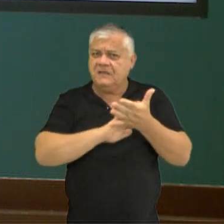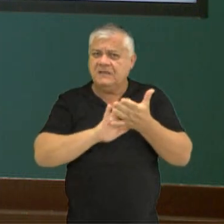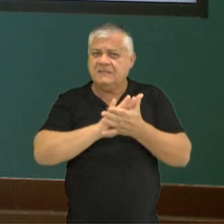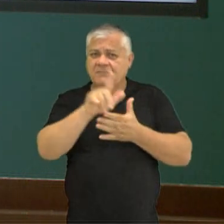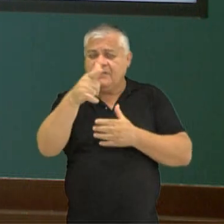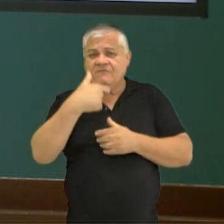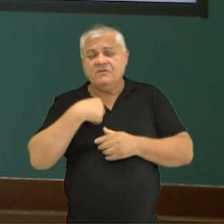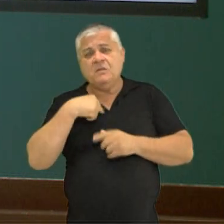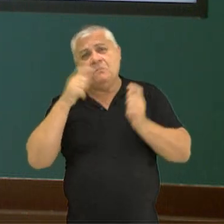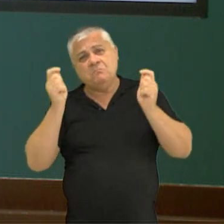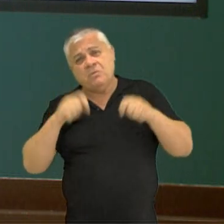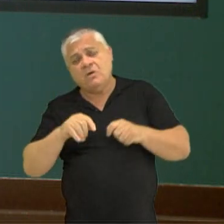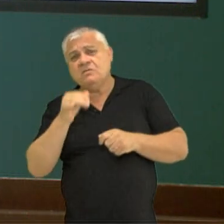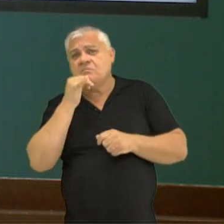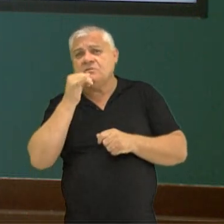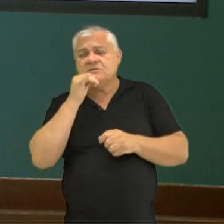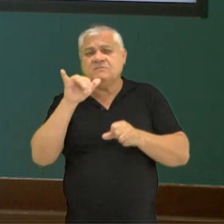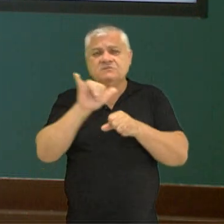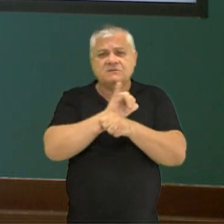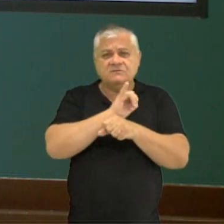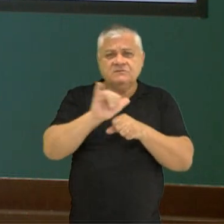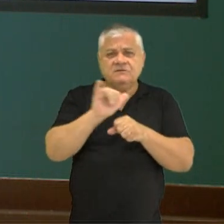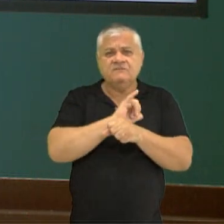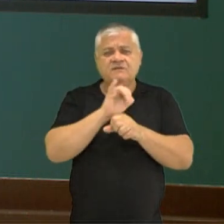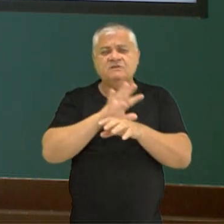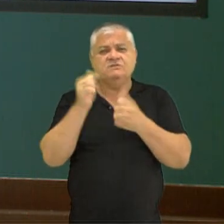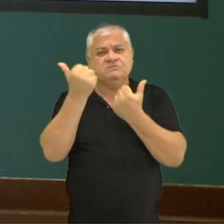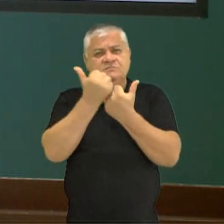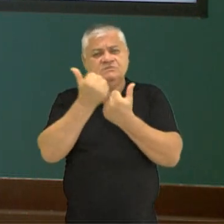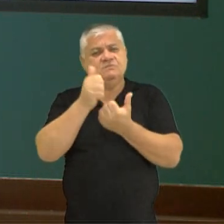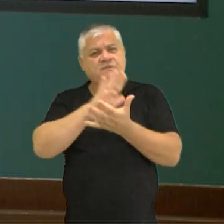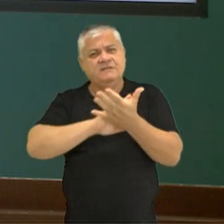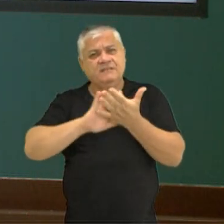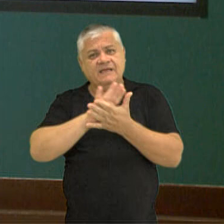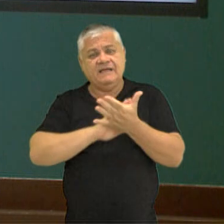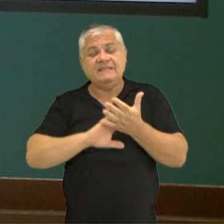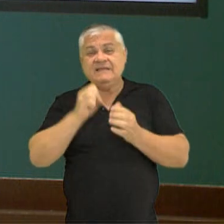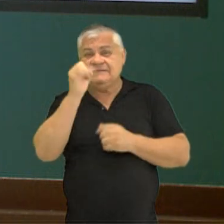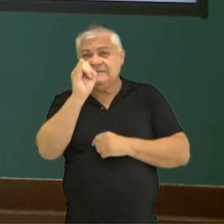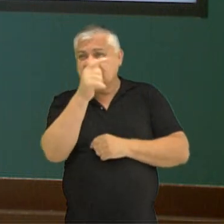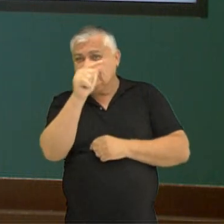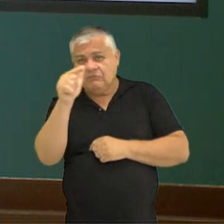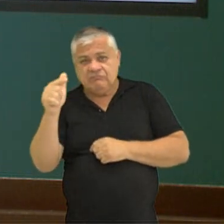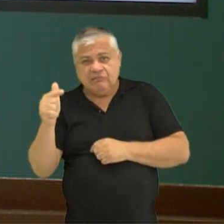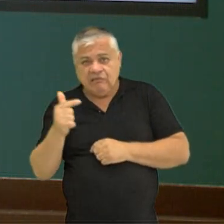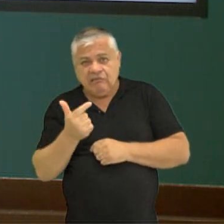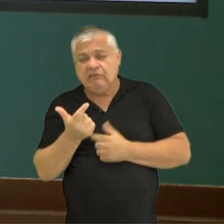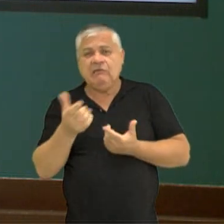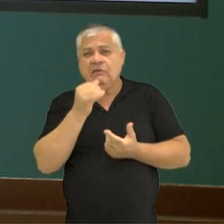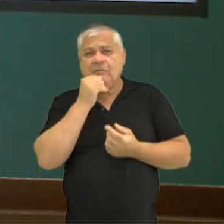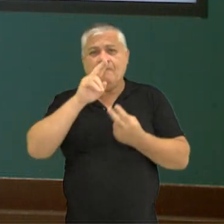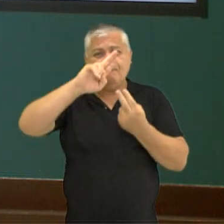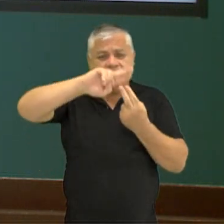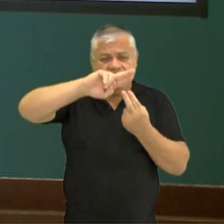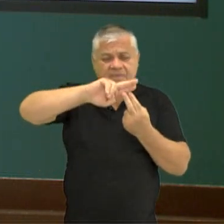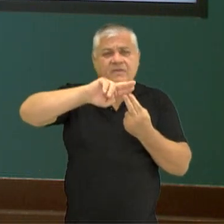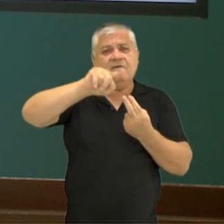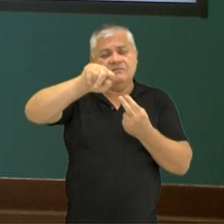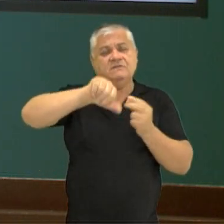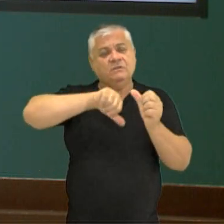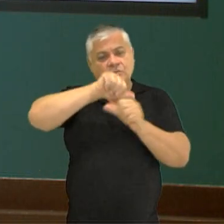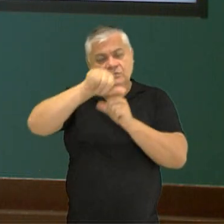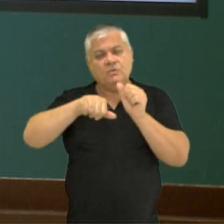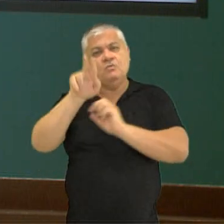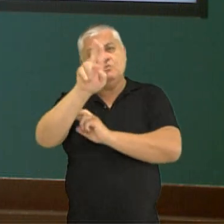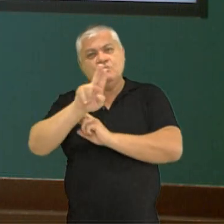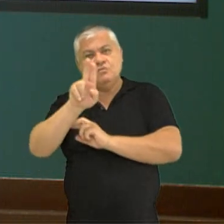tem alternativas e tiver em pi, você não precisa substituir. Caso não esteja em função de pi, você usa o